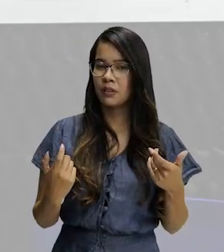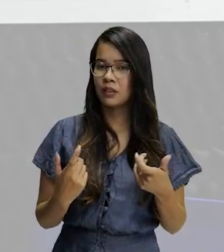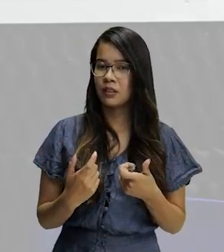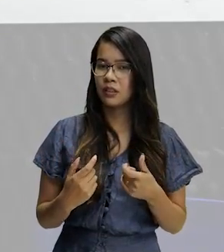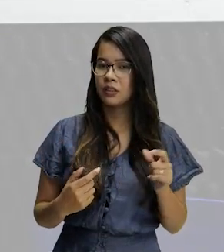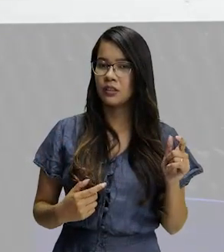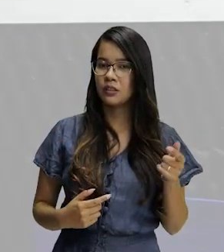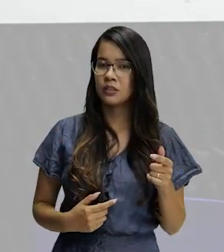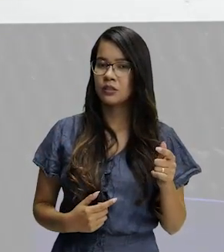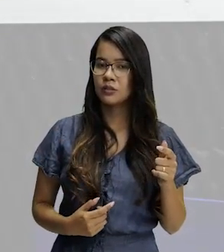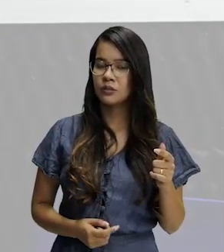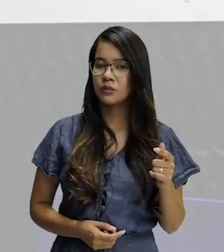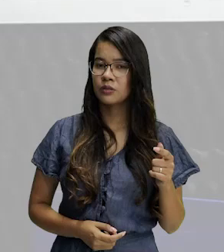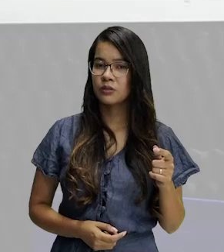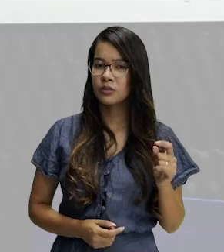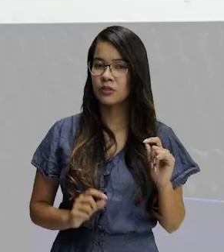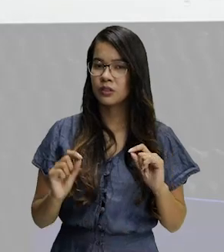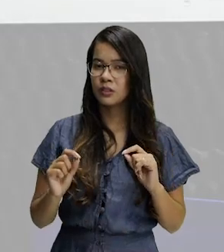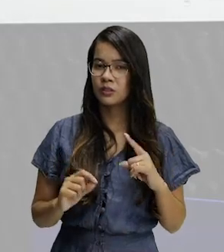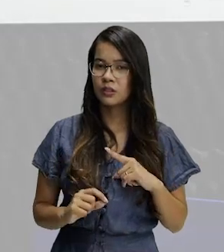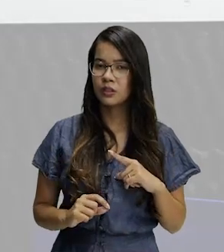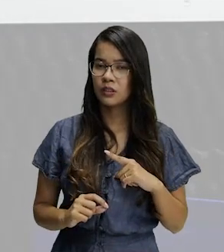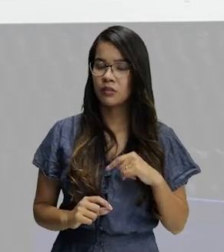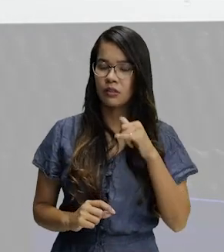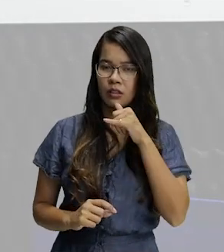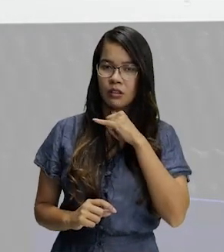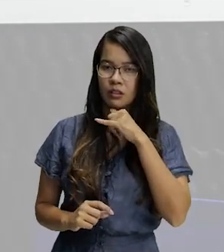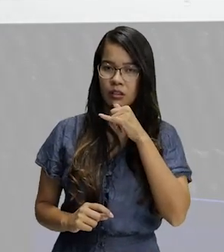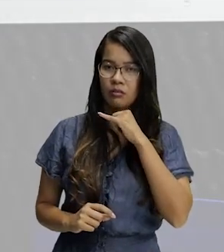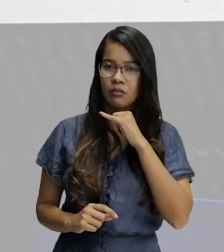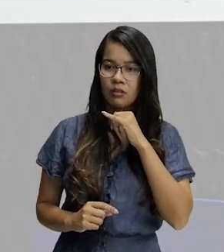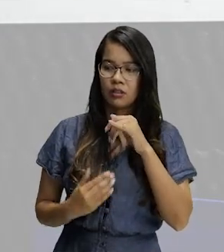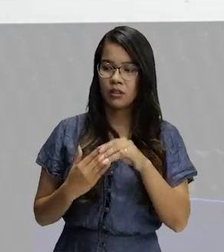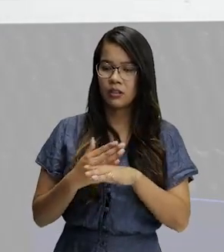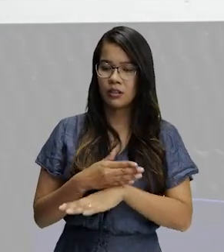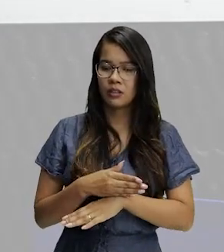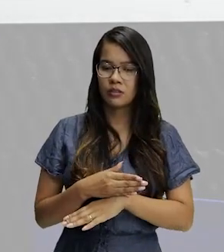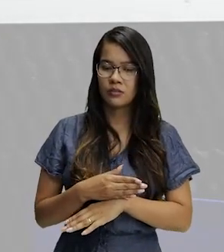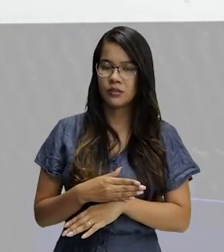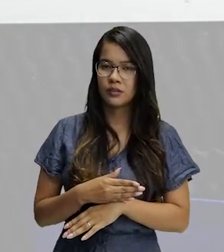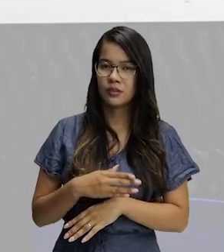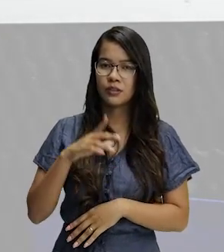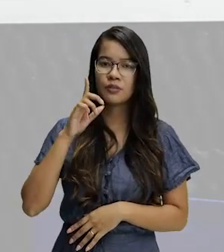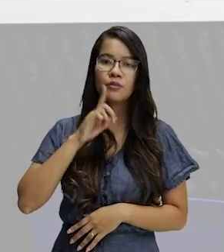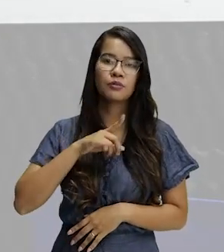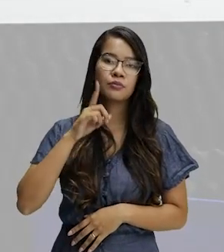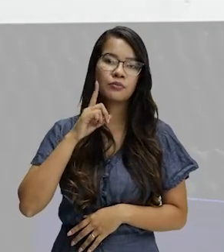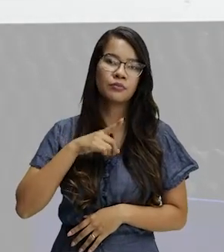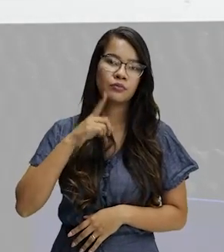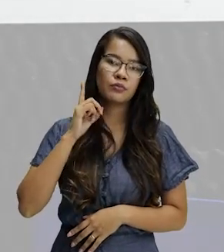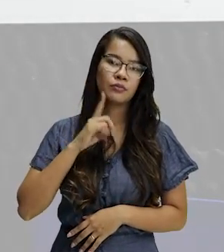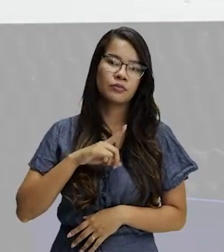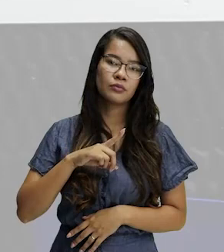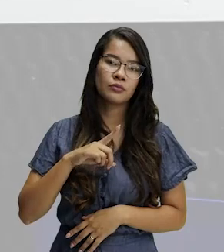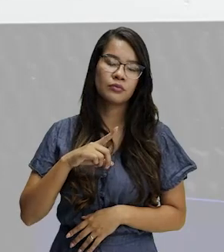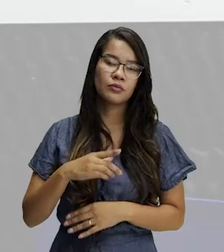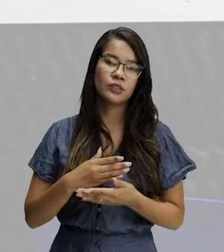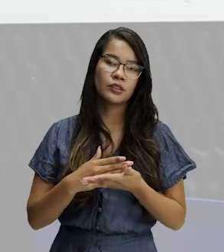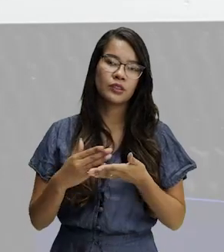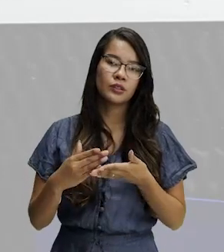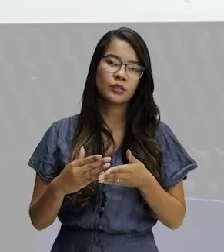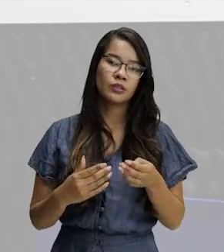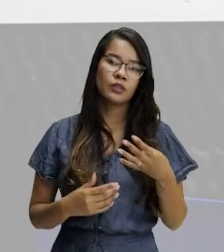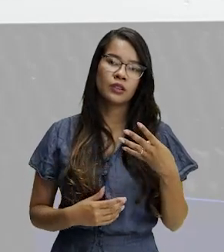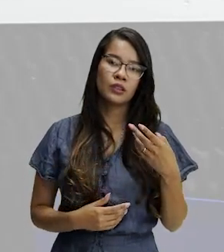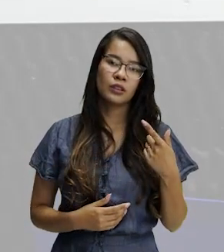E isso no momento em que eu tenho, por exemplo, a entrada dos Estados Unidos. A partir de 41, os